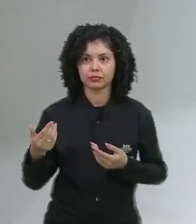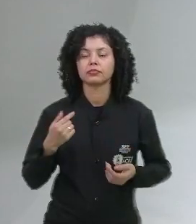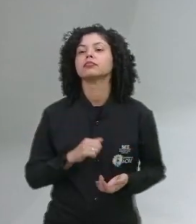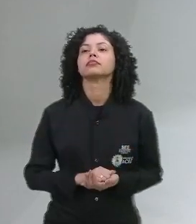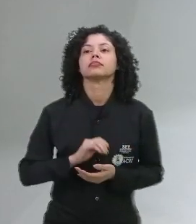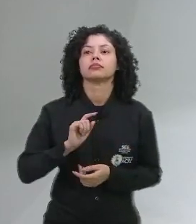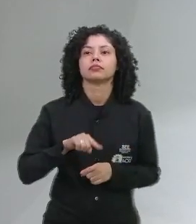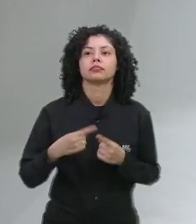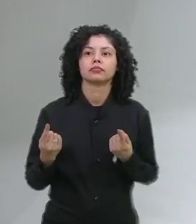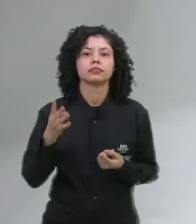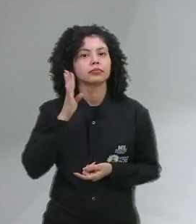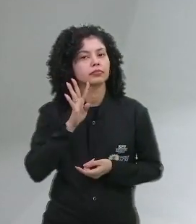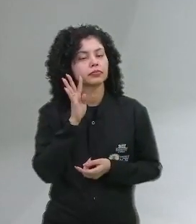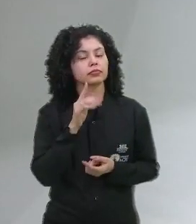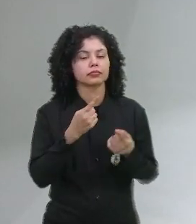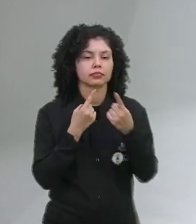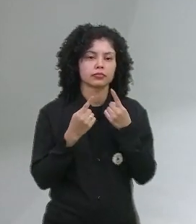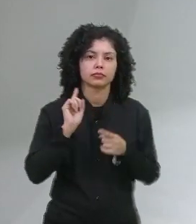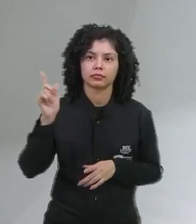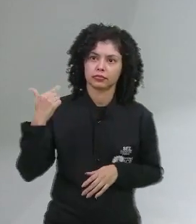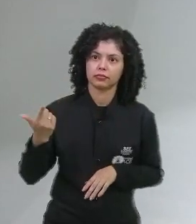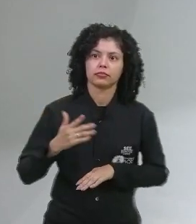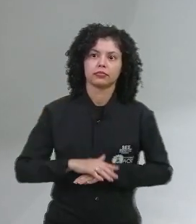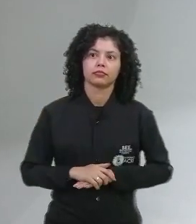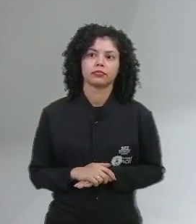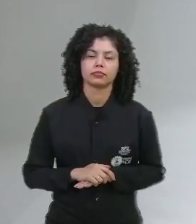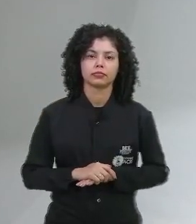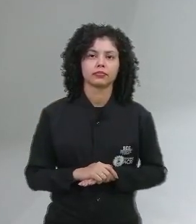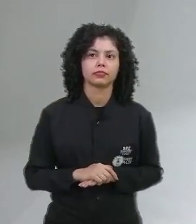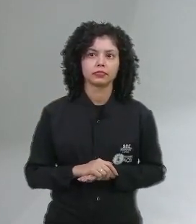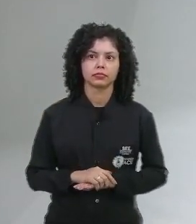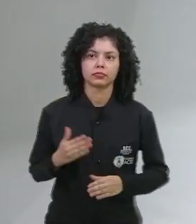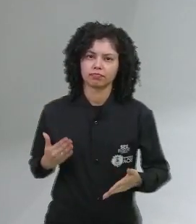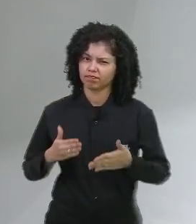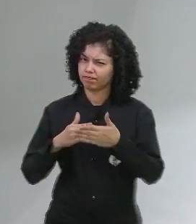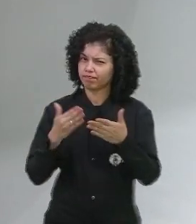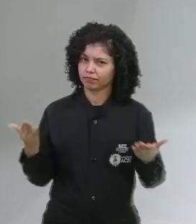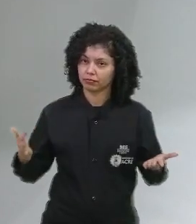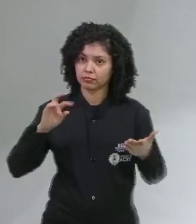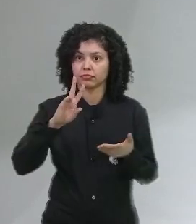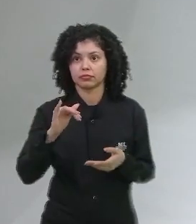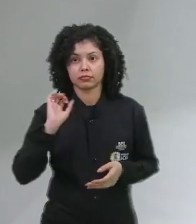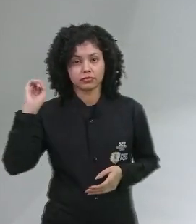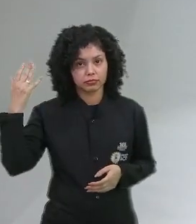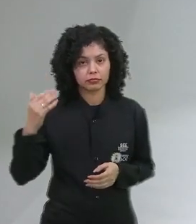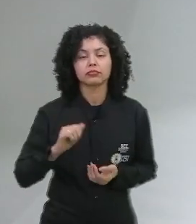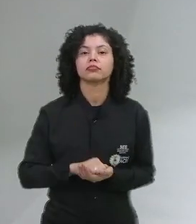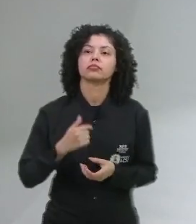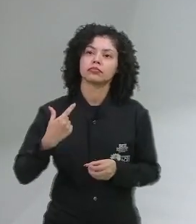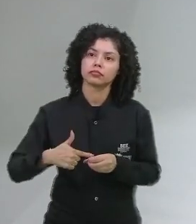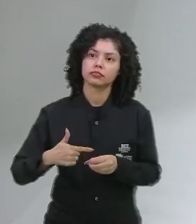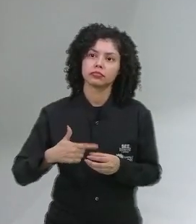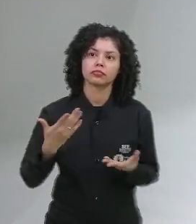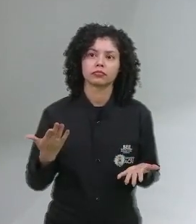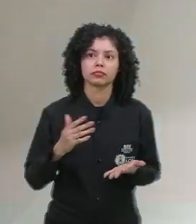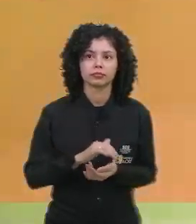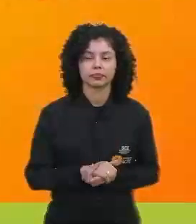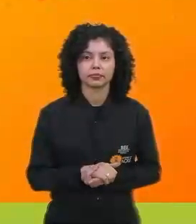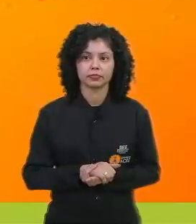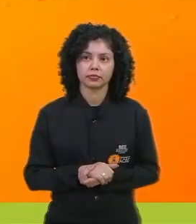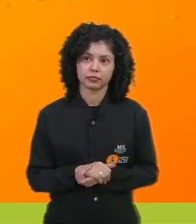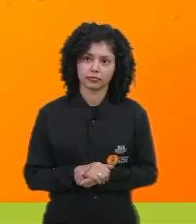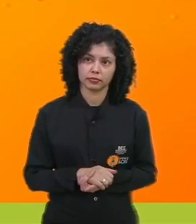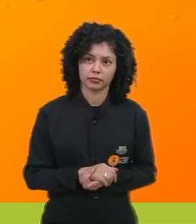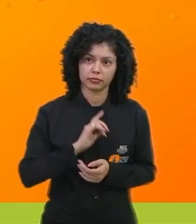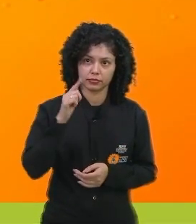isso, mas é um papo bem interessante para a gente conversar como que isso impacta no mercado, como que isso impacta no combustível. Então eu tenho o seguinte,